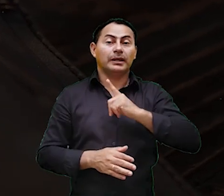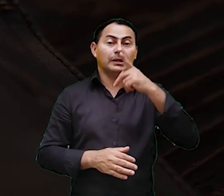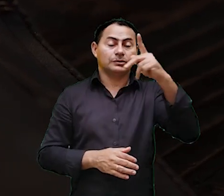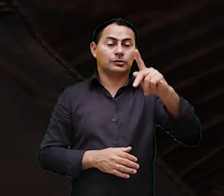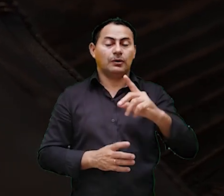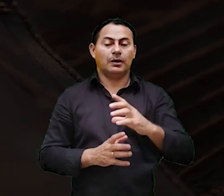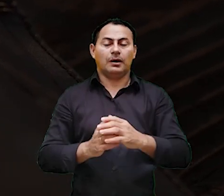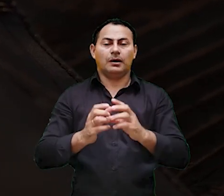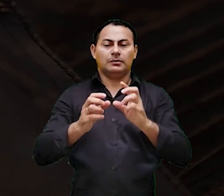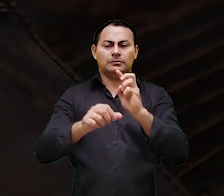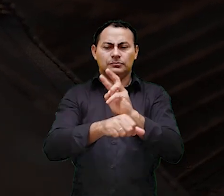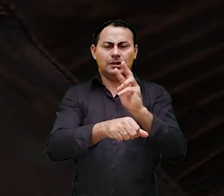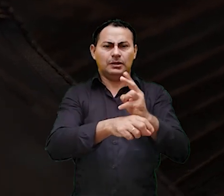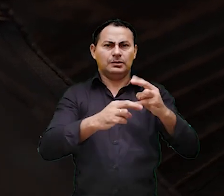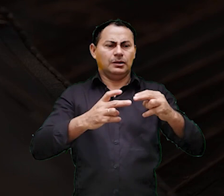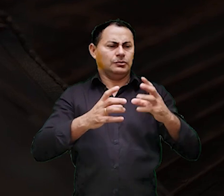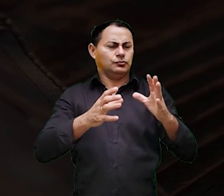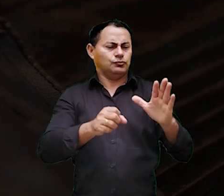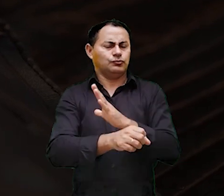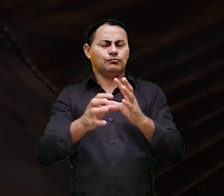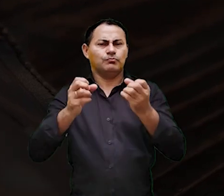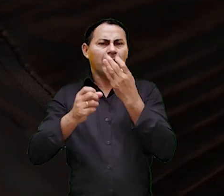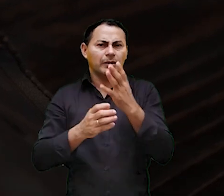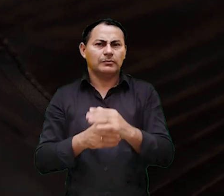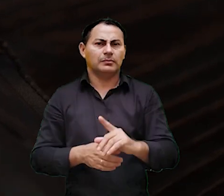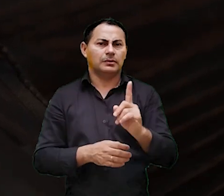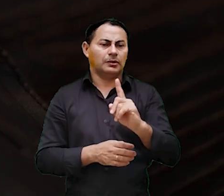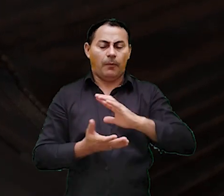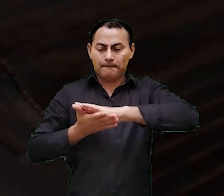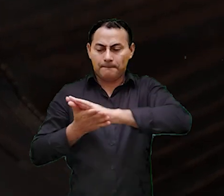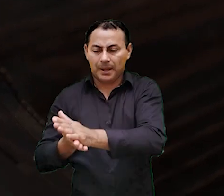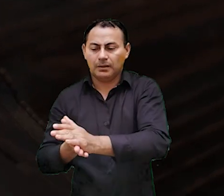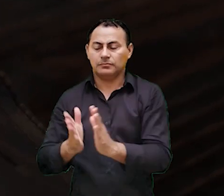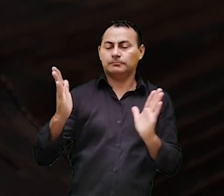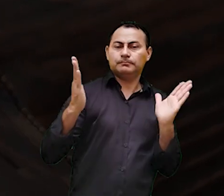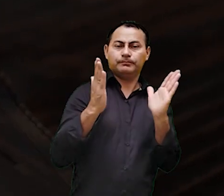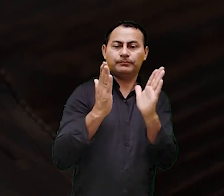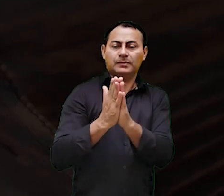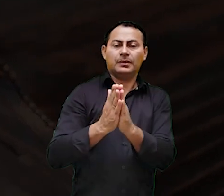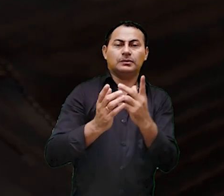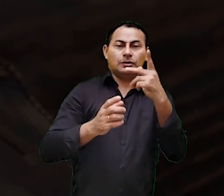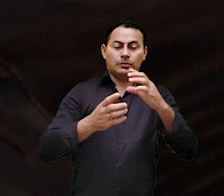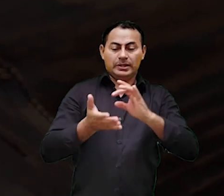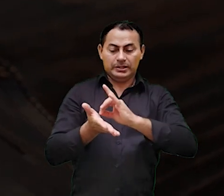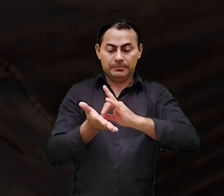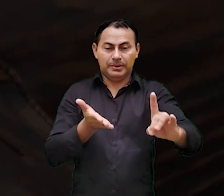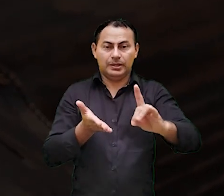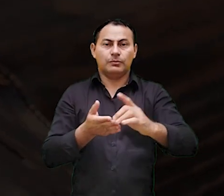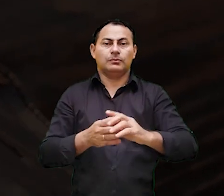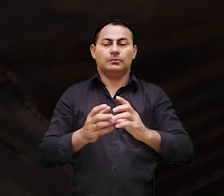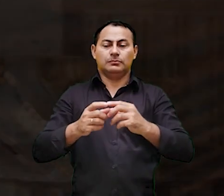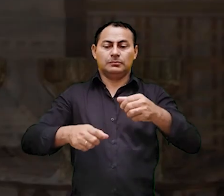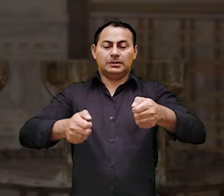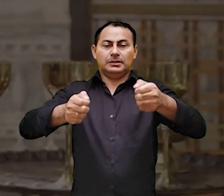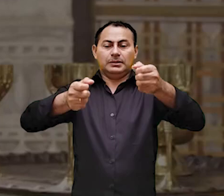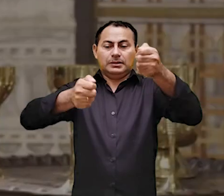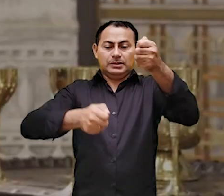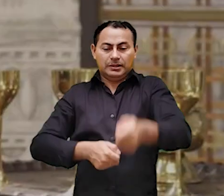que tem a sua aljava cheia deles. Não será humilhado quando enfrentar seus inimigos no